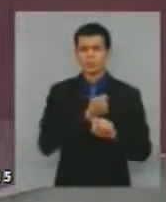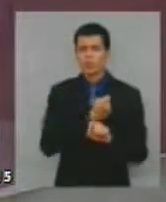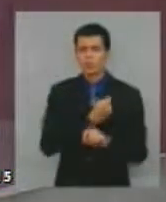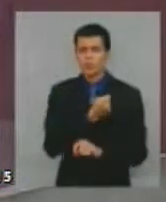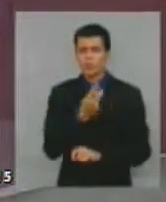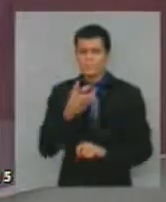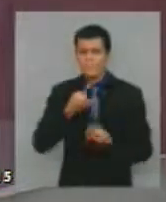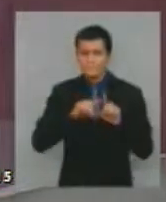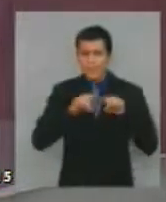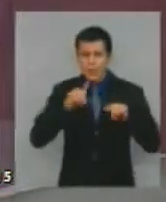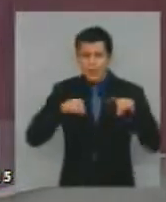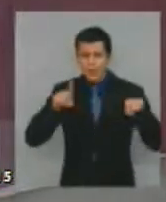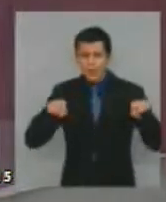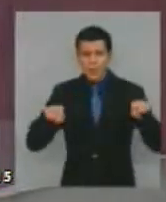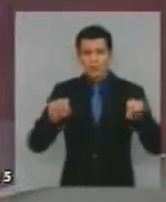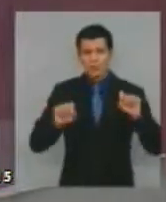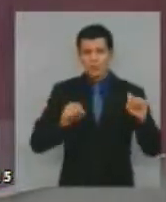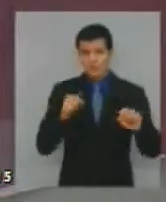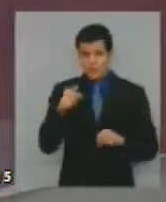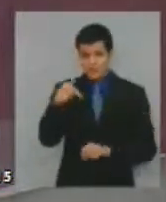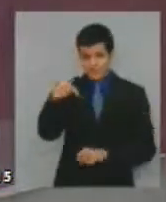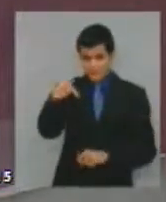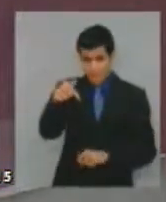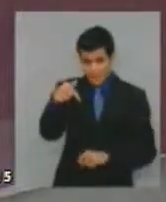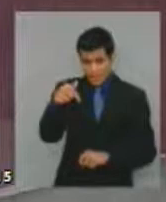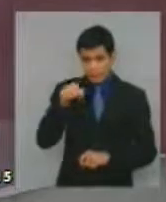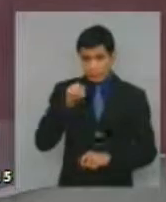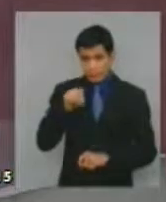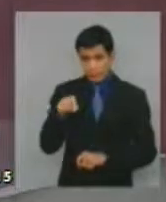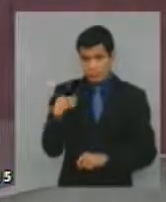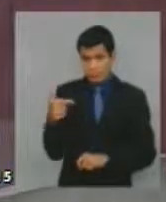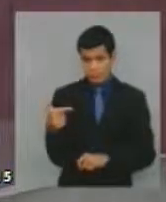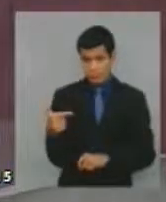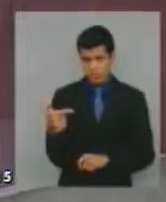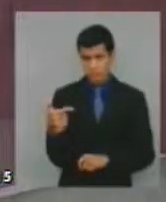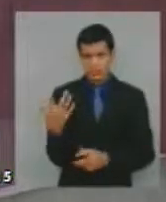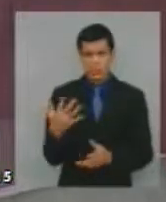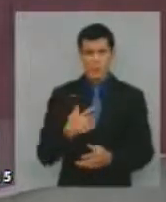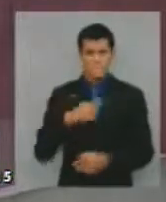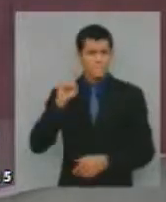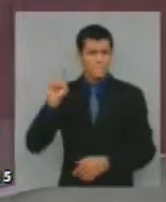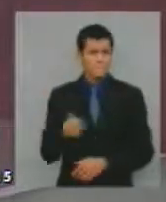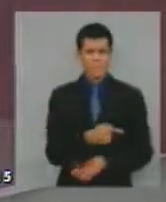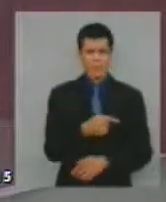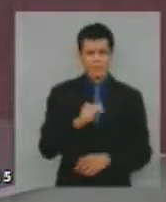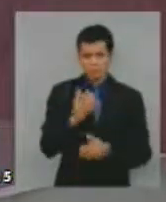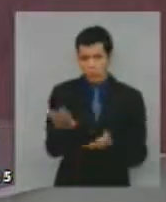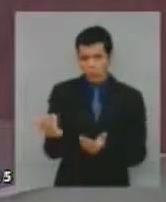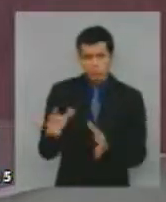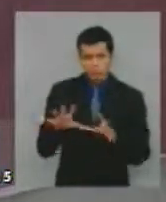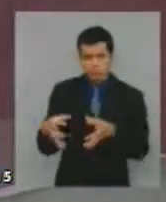que é 7,12, o que é isso? De cada 1.000, 7 não completam os 18 anos. Em Recife, caiu